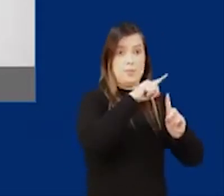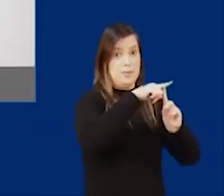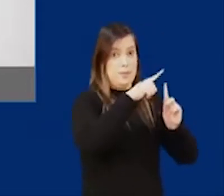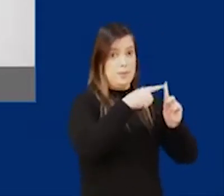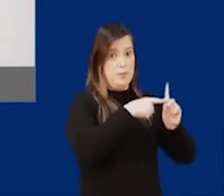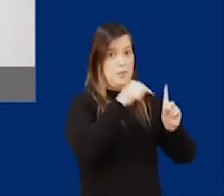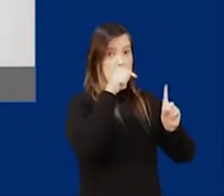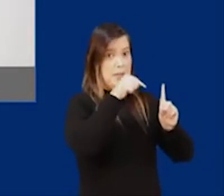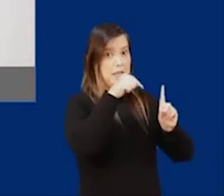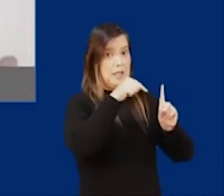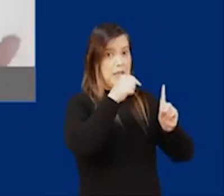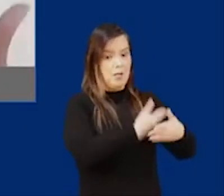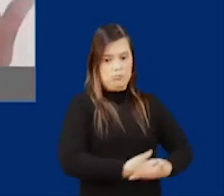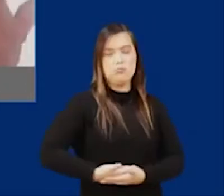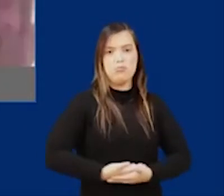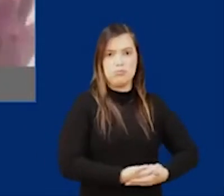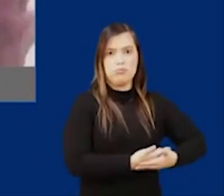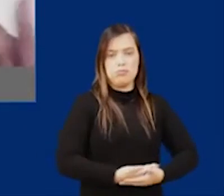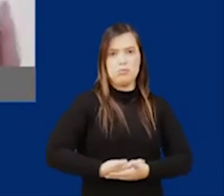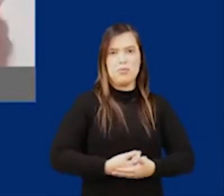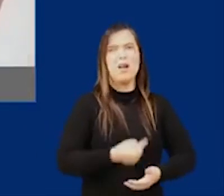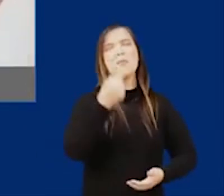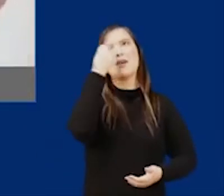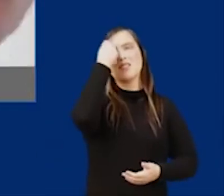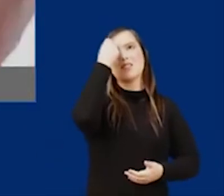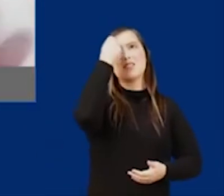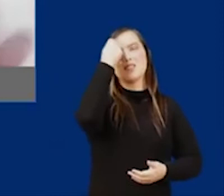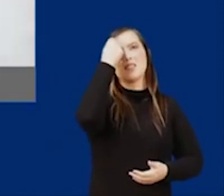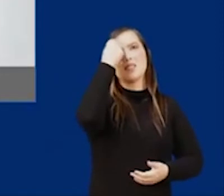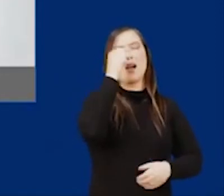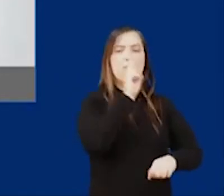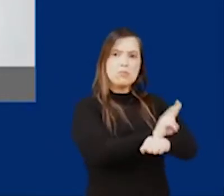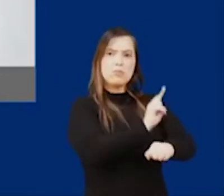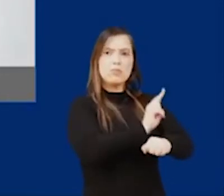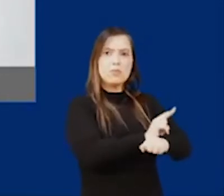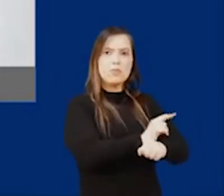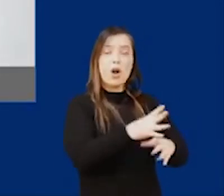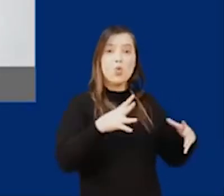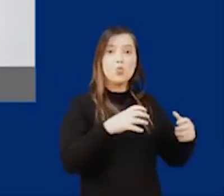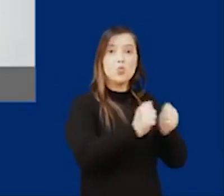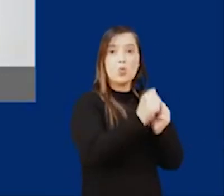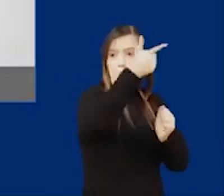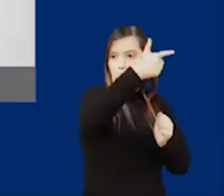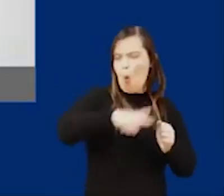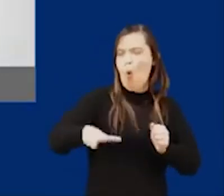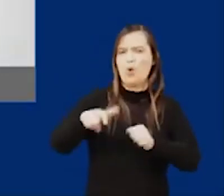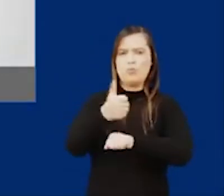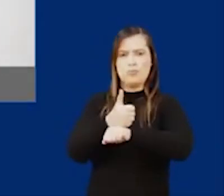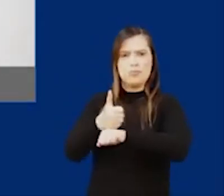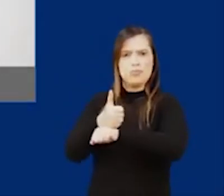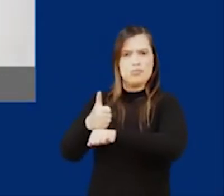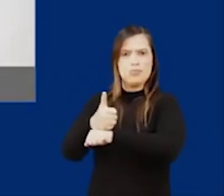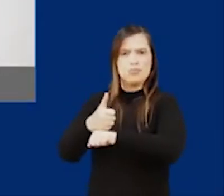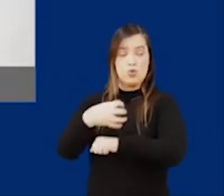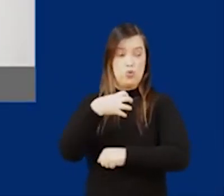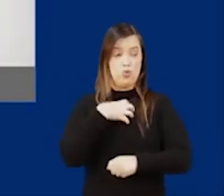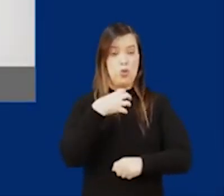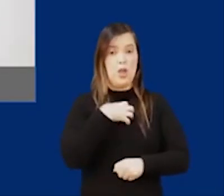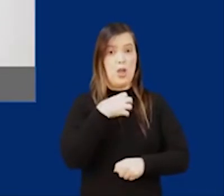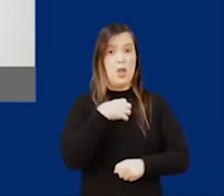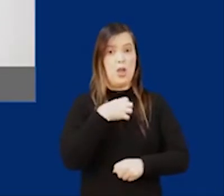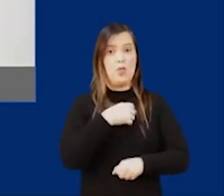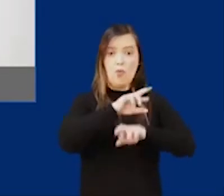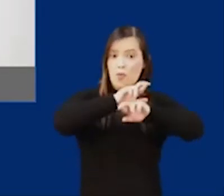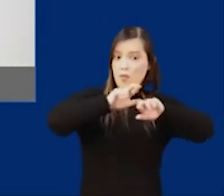vida, né, e pensar em cocriar junto com a outra etapa e outros profissionais uma nova forma de criação